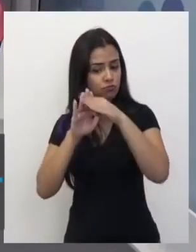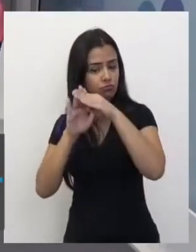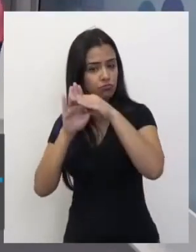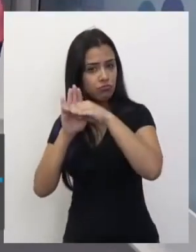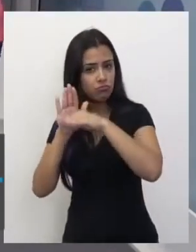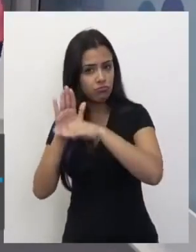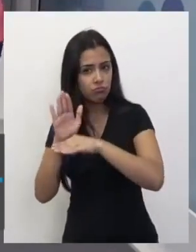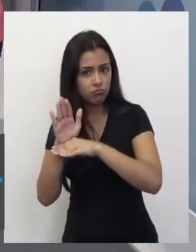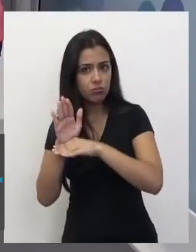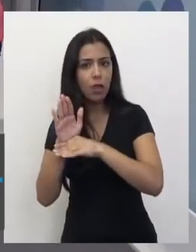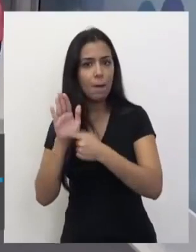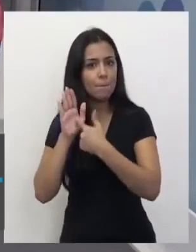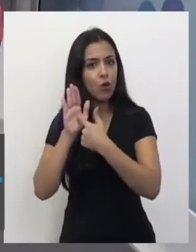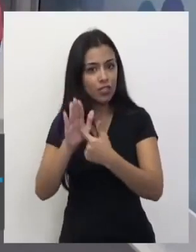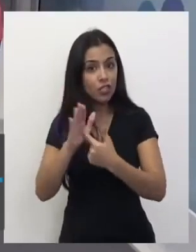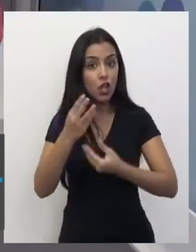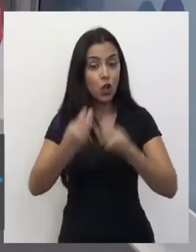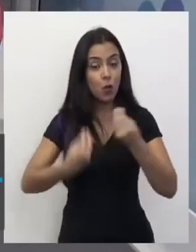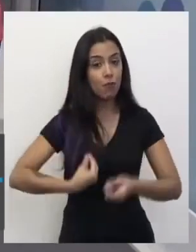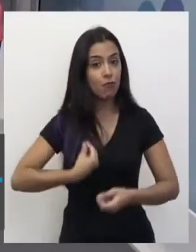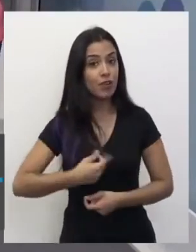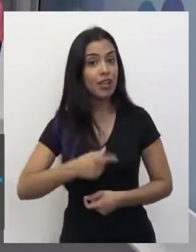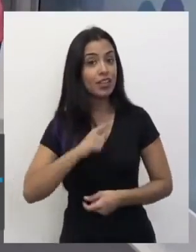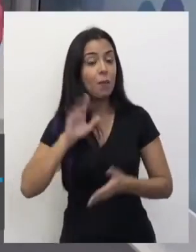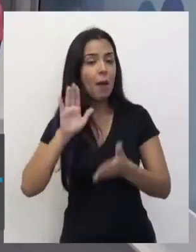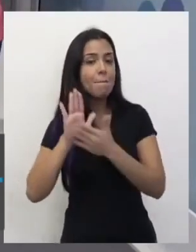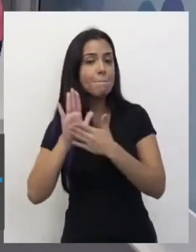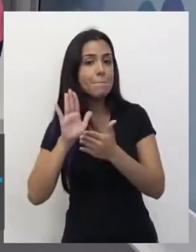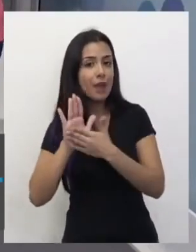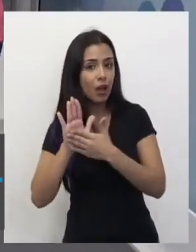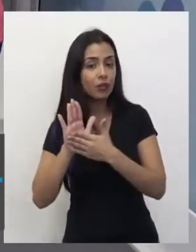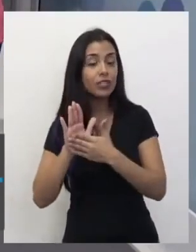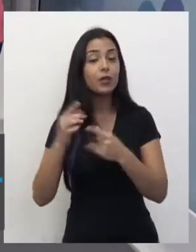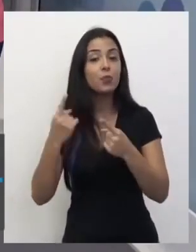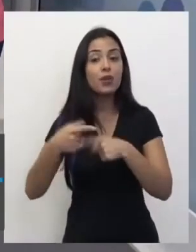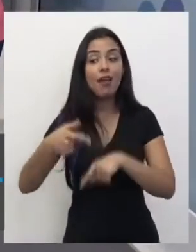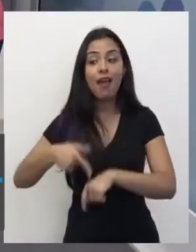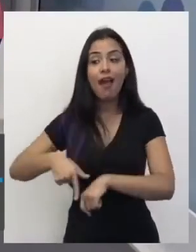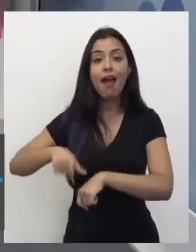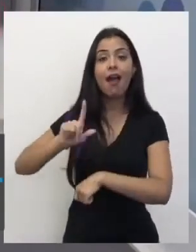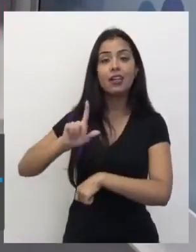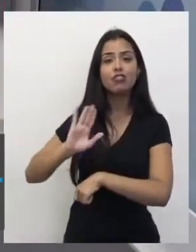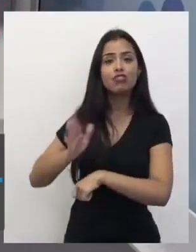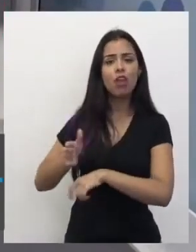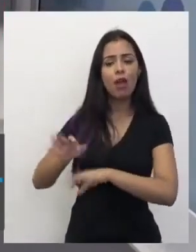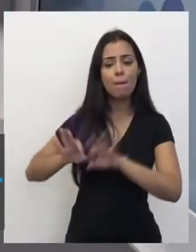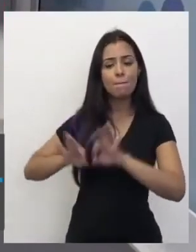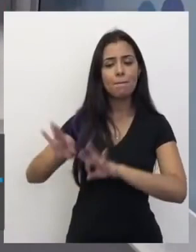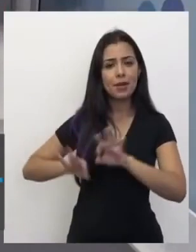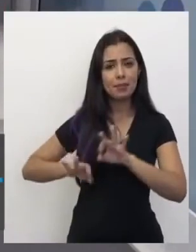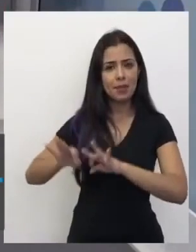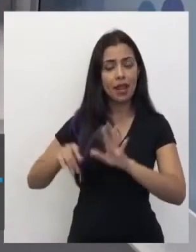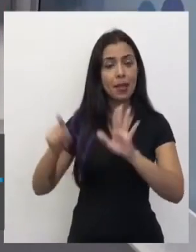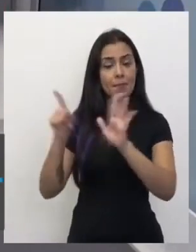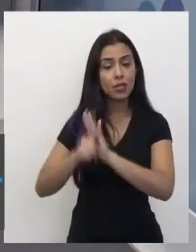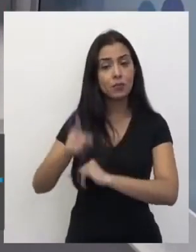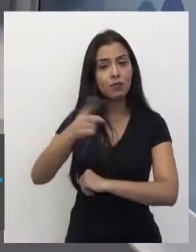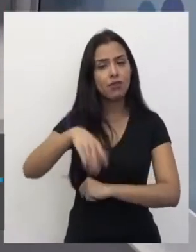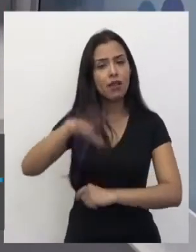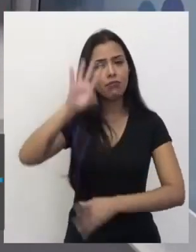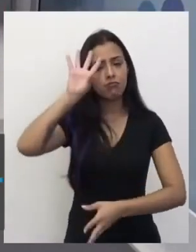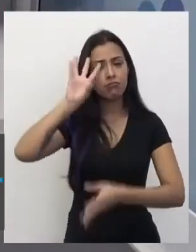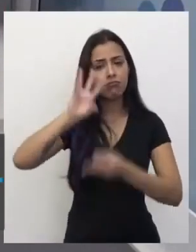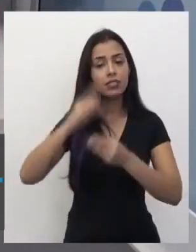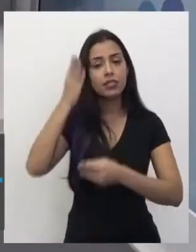ao vivo e mostrando para vocês, tá? Então eu tenho uma pauta aqui para vocês saberem que eu já preparei antes algumas perguntas para vocês já terem a ideia de